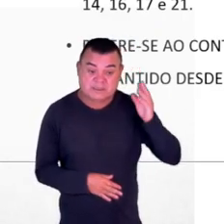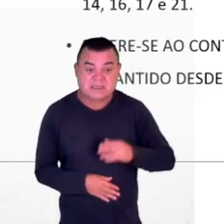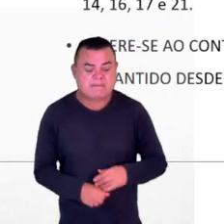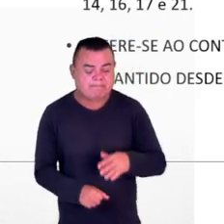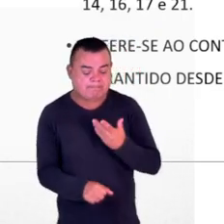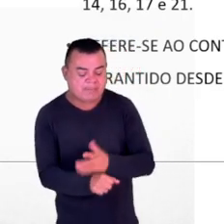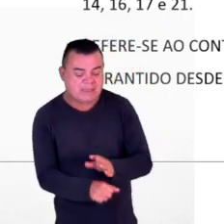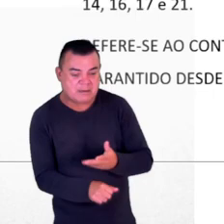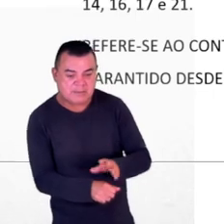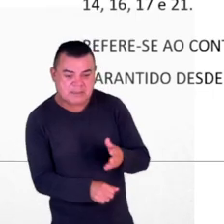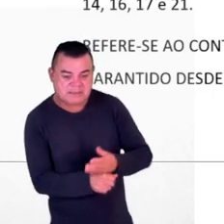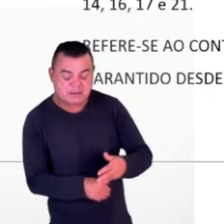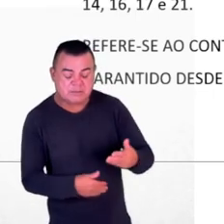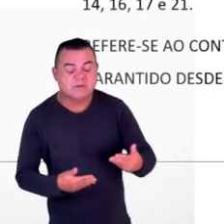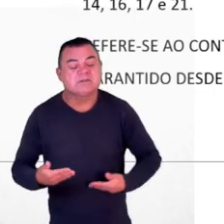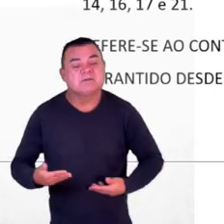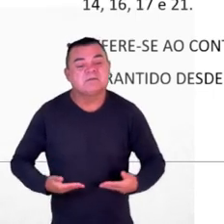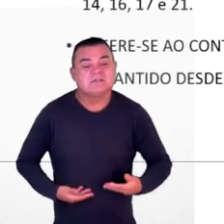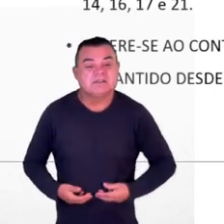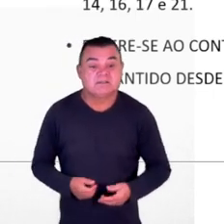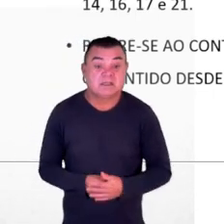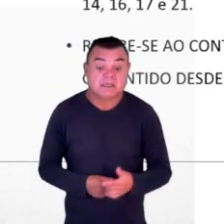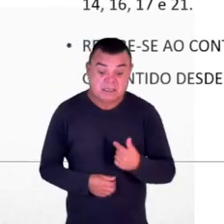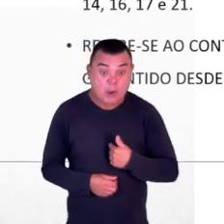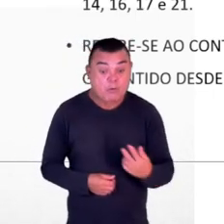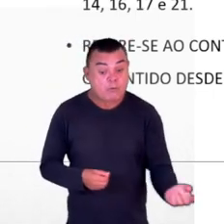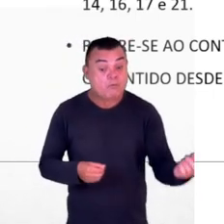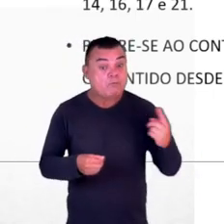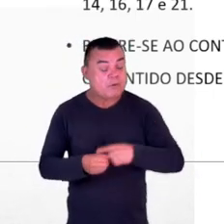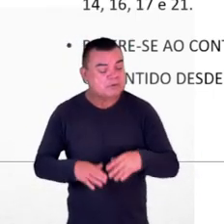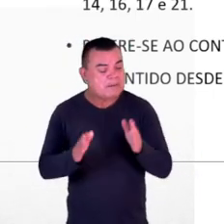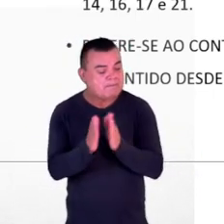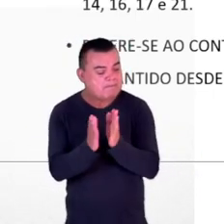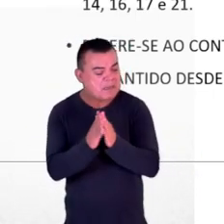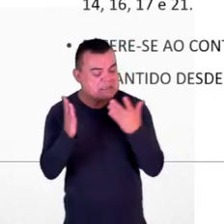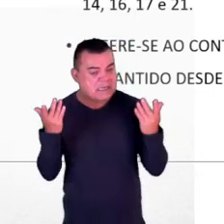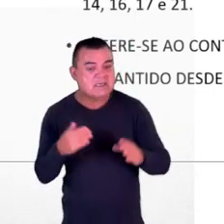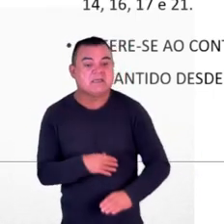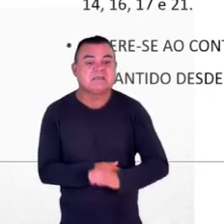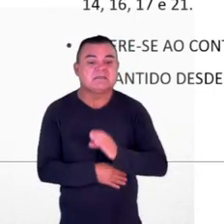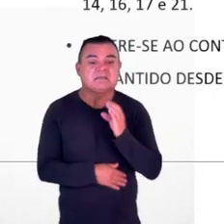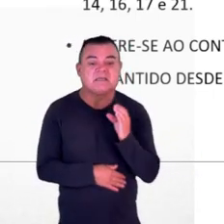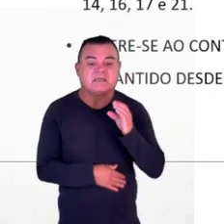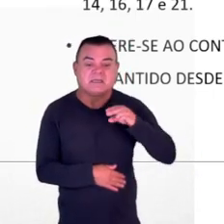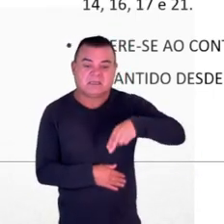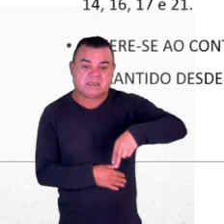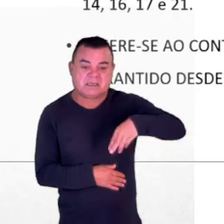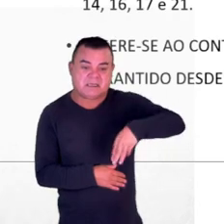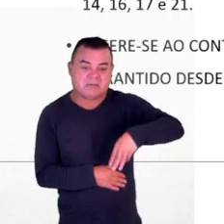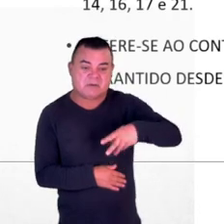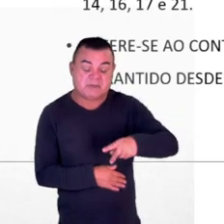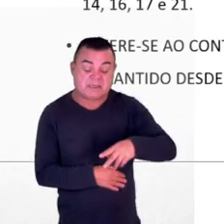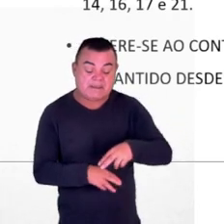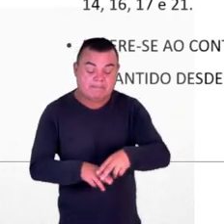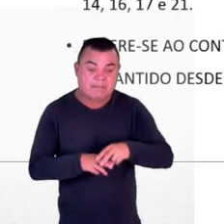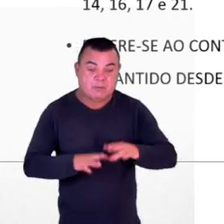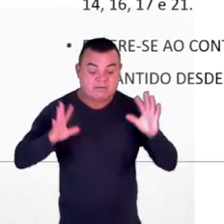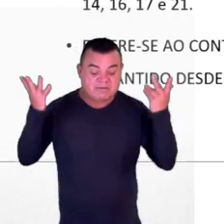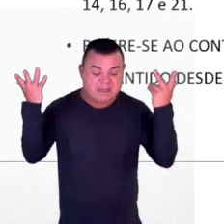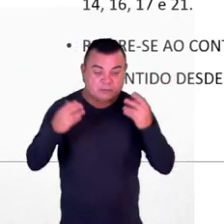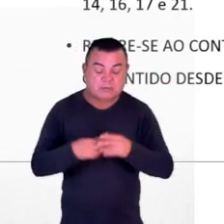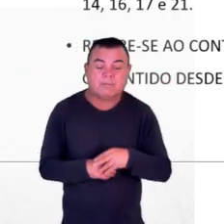membros e eu volto a parabenizar o cnmp por esse evento para que os promotores de